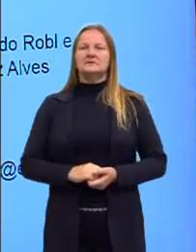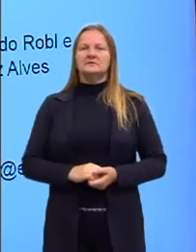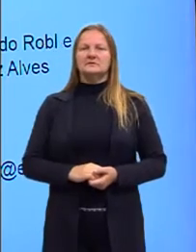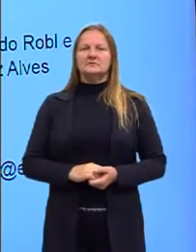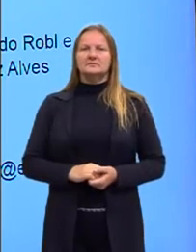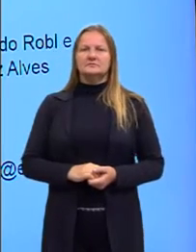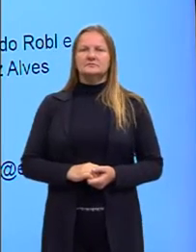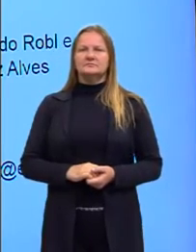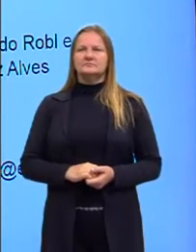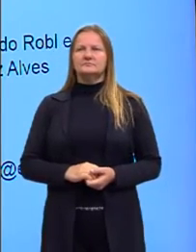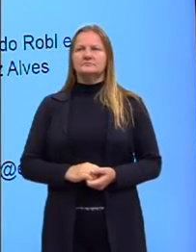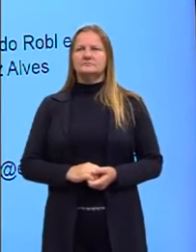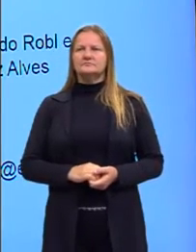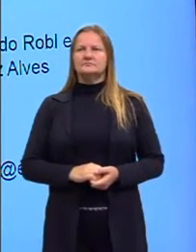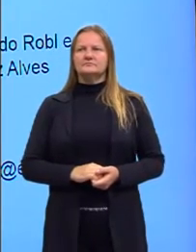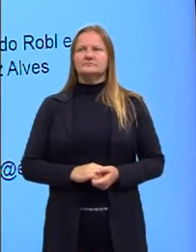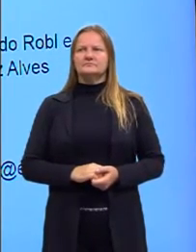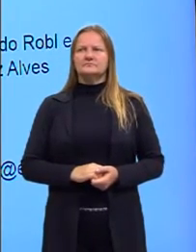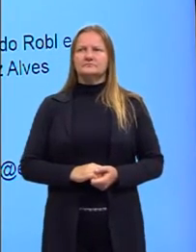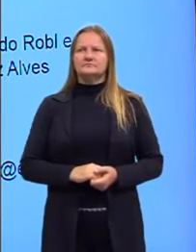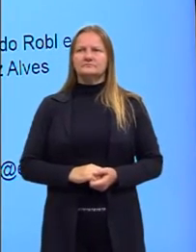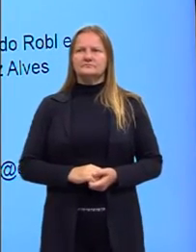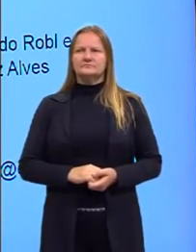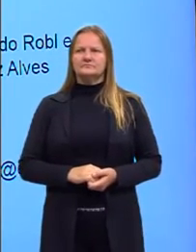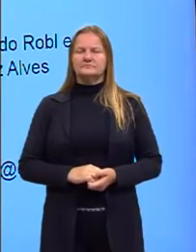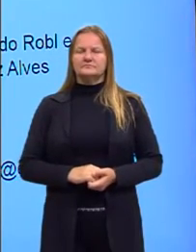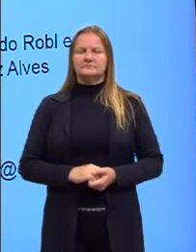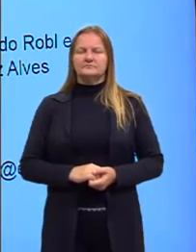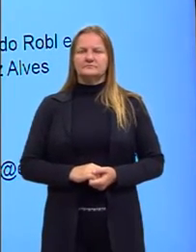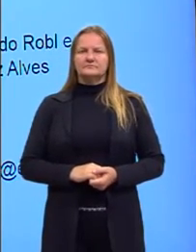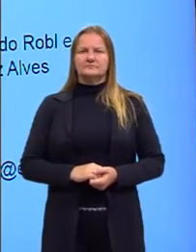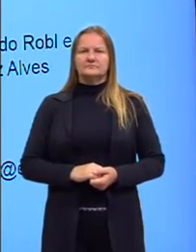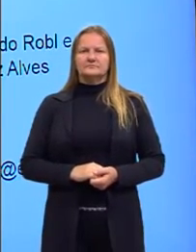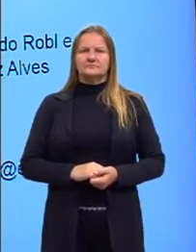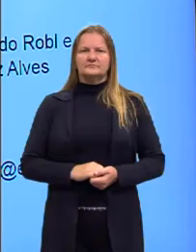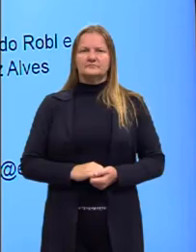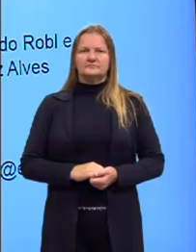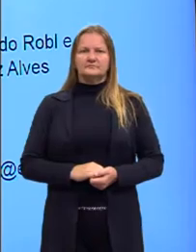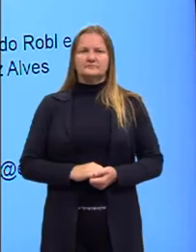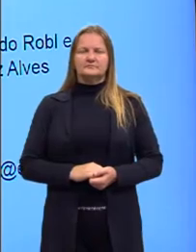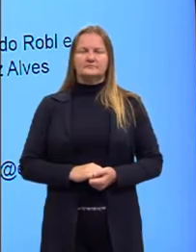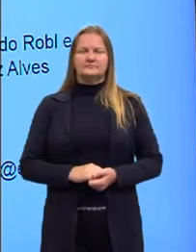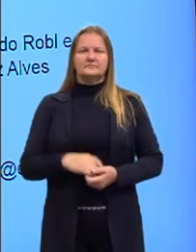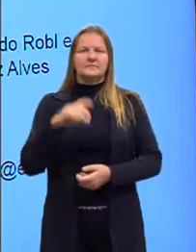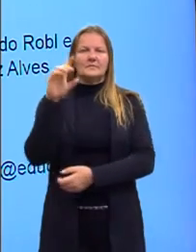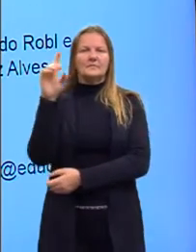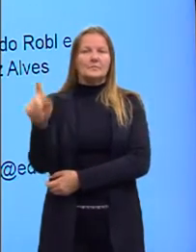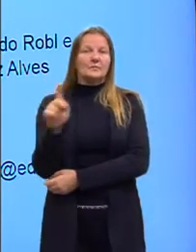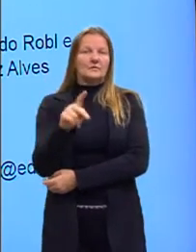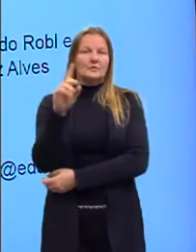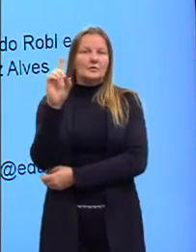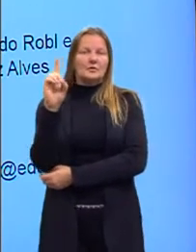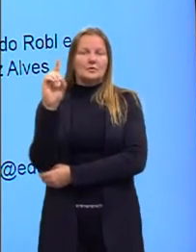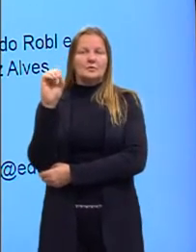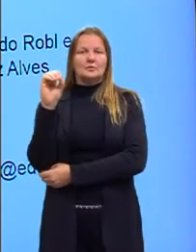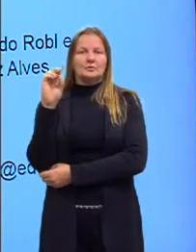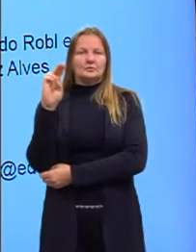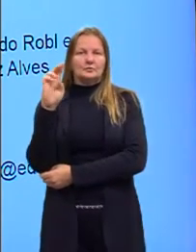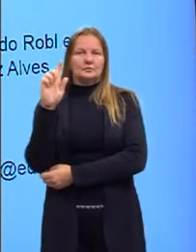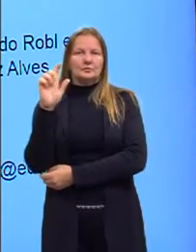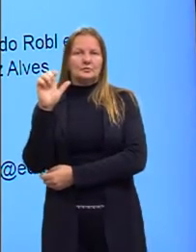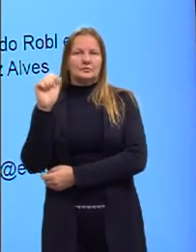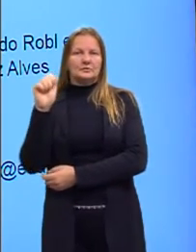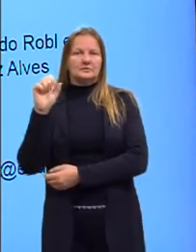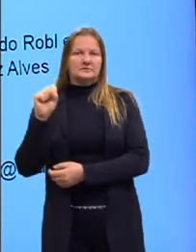como adereço certo então esse aí que eu falei para vocês de escrever é o Douglas tá a gurizada todo início de